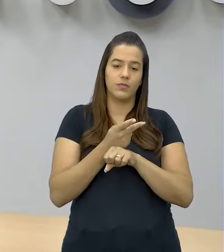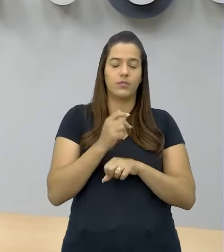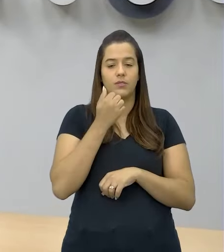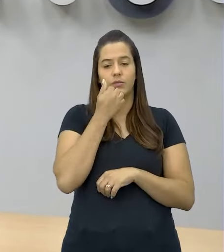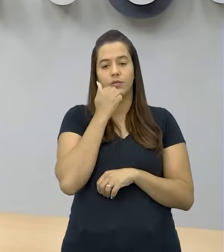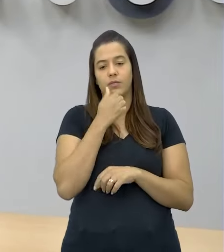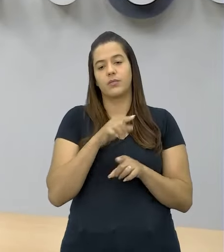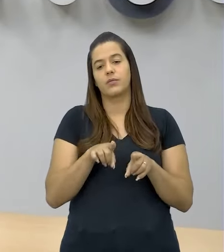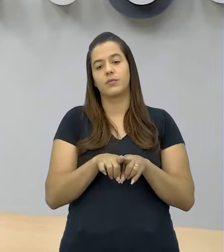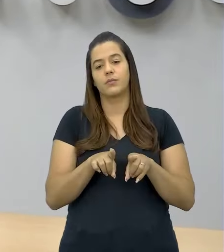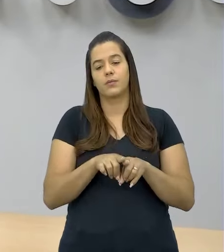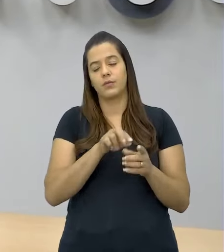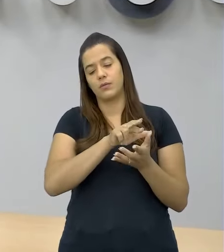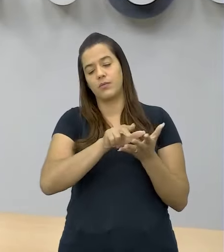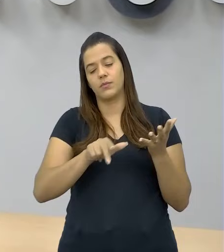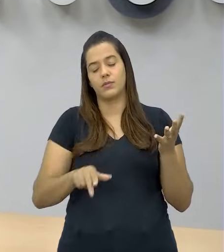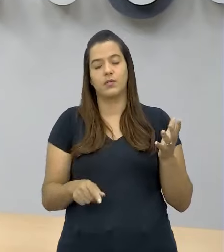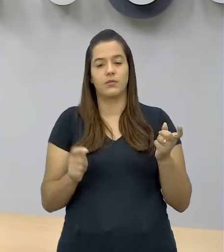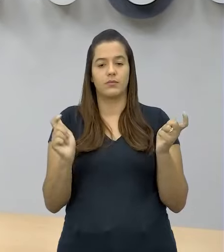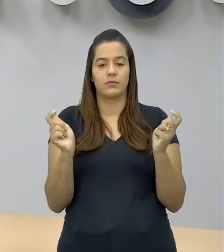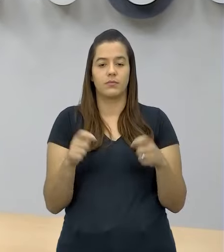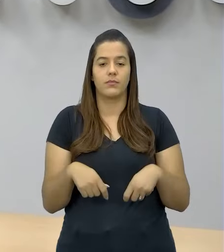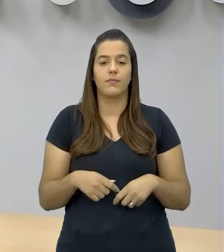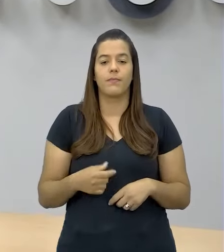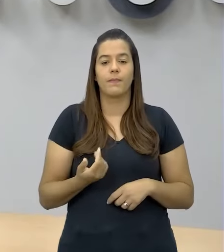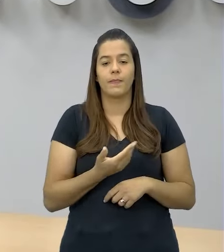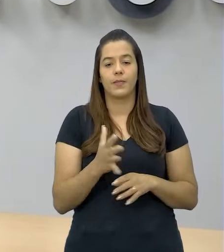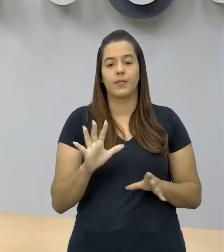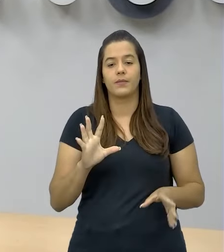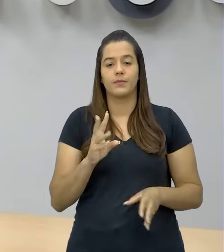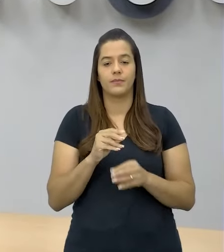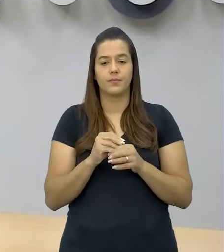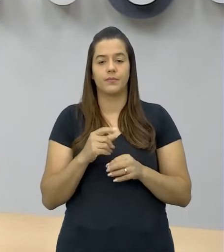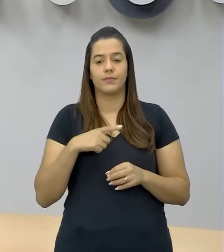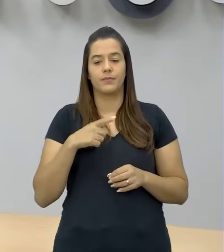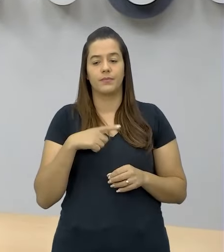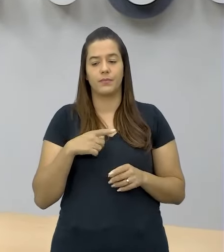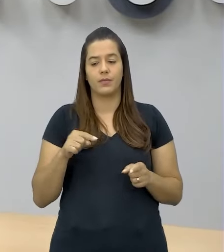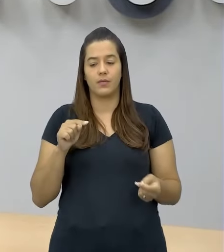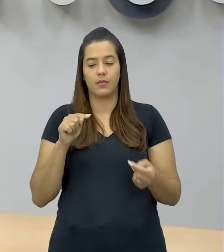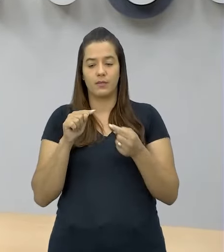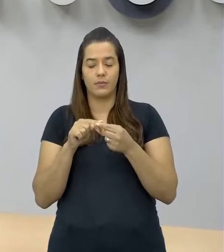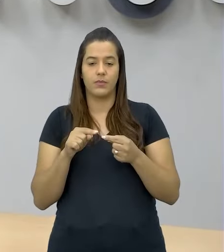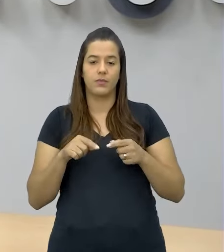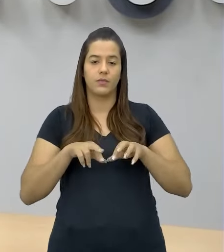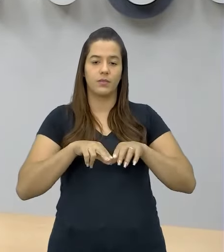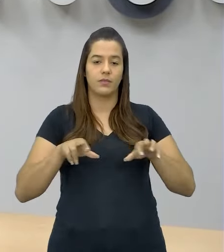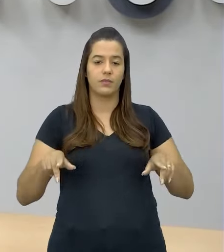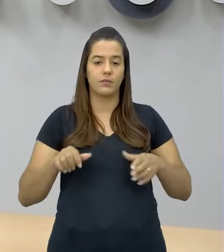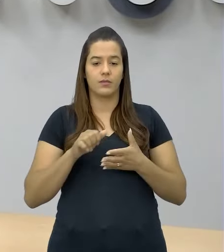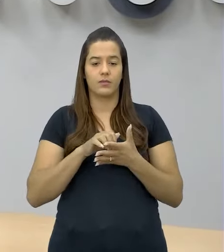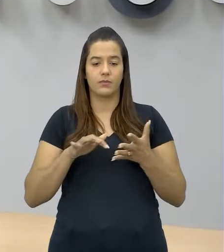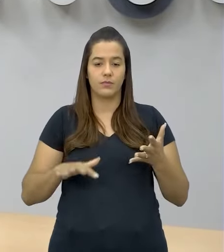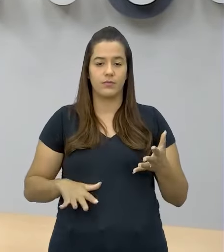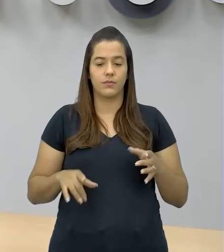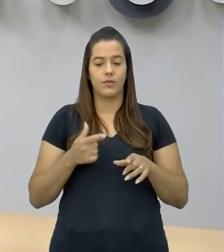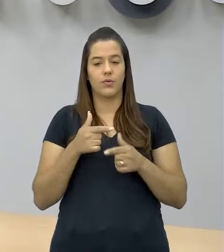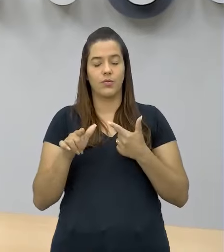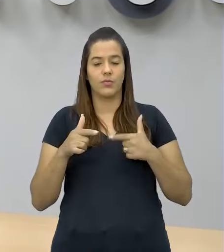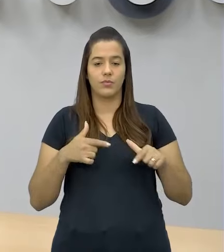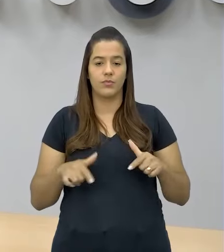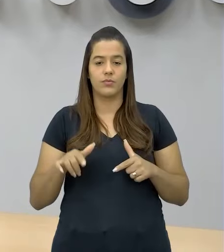que pressupõe uma série de procedimentos também. E a integração ela pode vir, e ela deve vir também, né, pode vir pela atividade, pode vir por uma